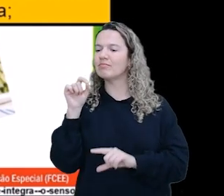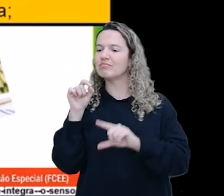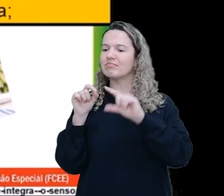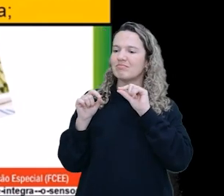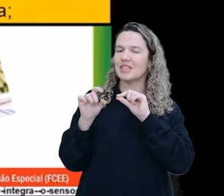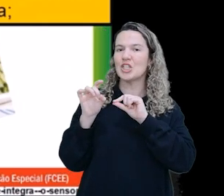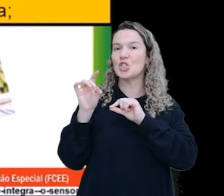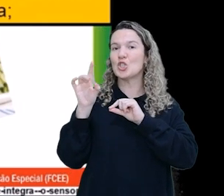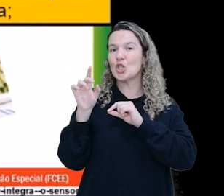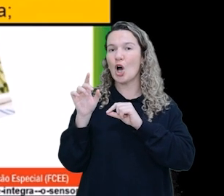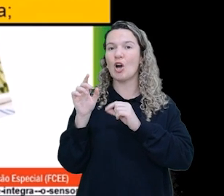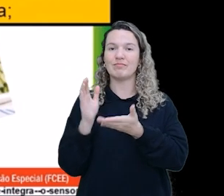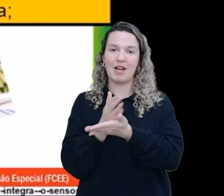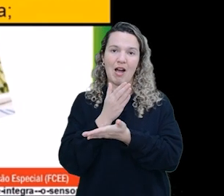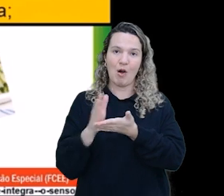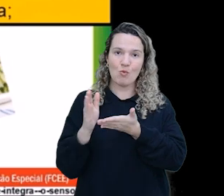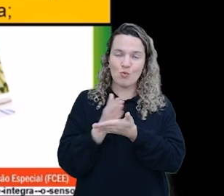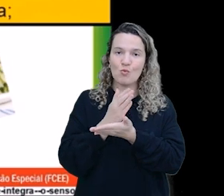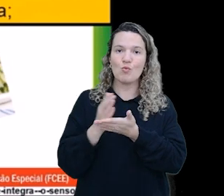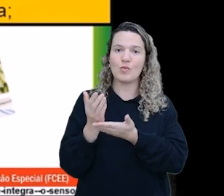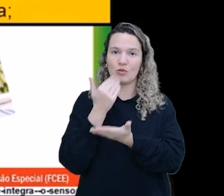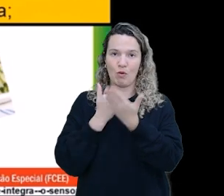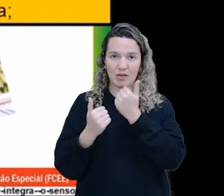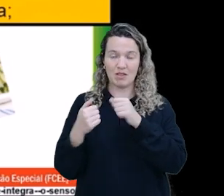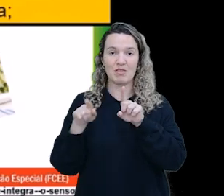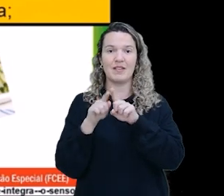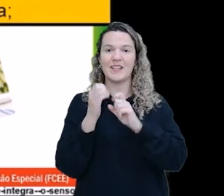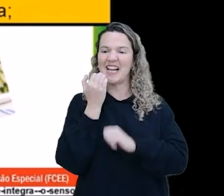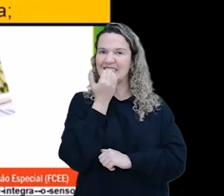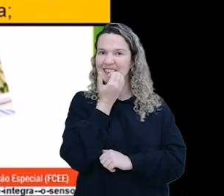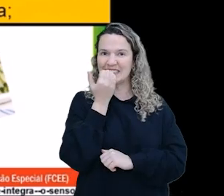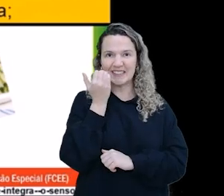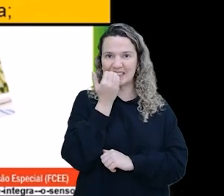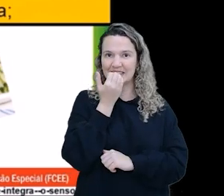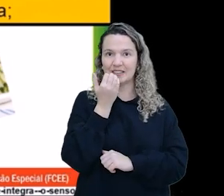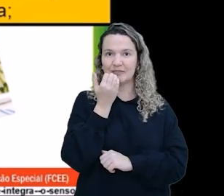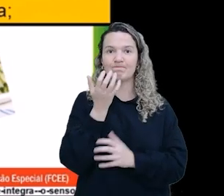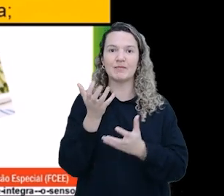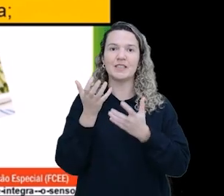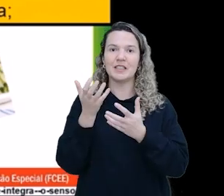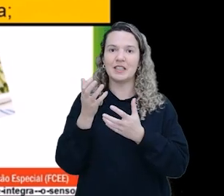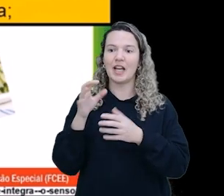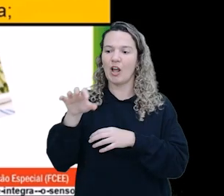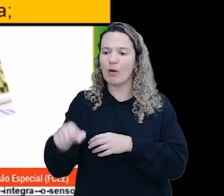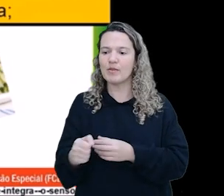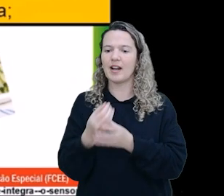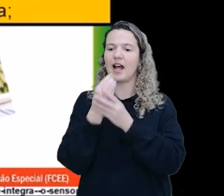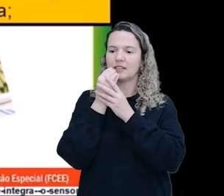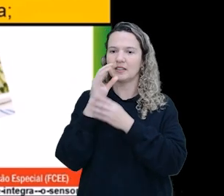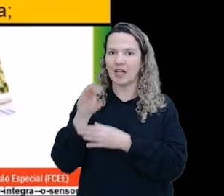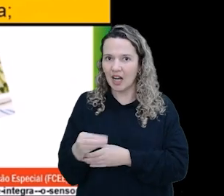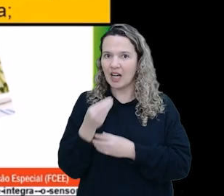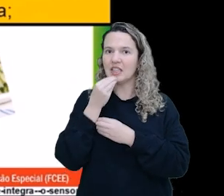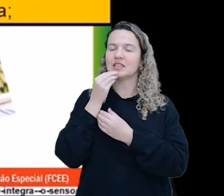mordem frequentemente, roem unha e sentem necessidade de colocar objetos na boca com